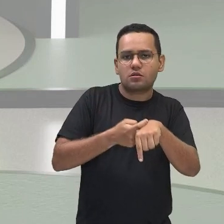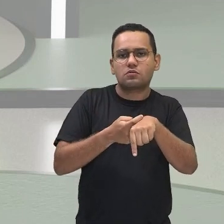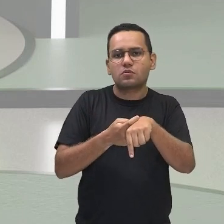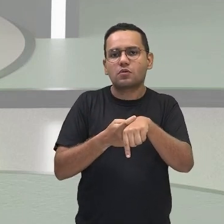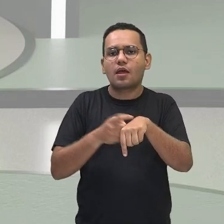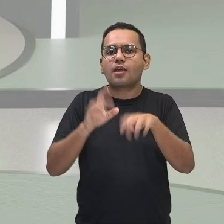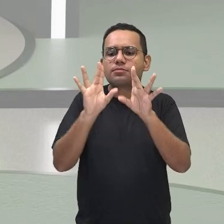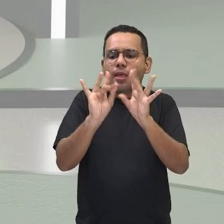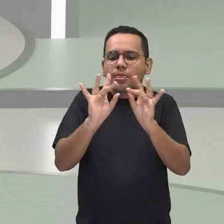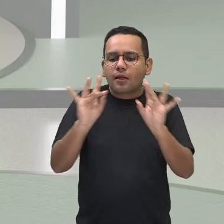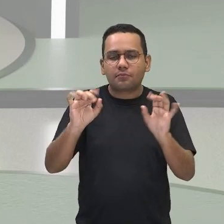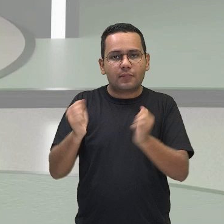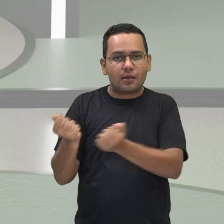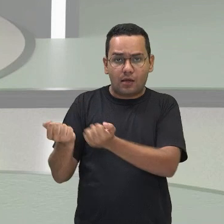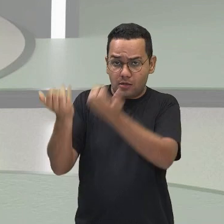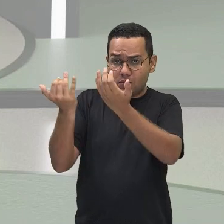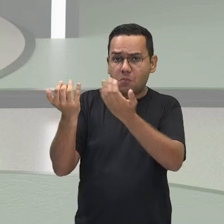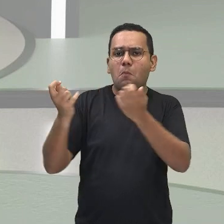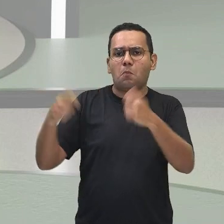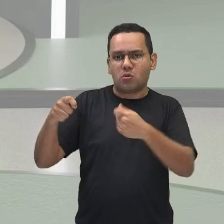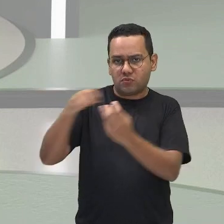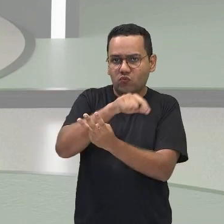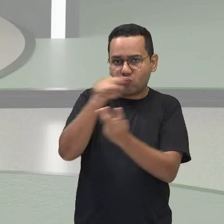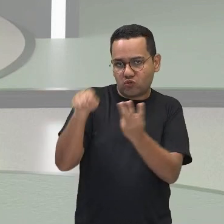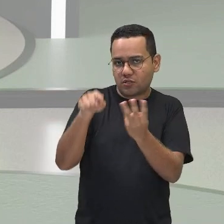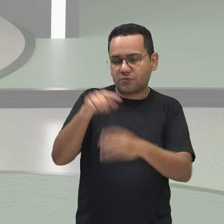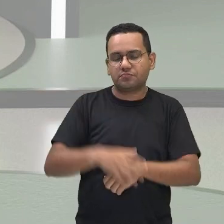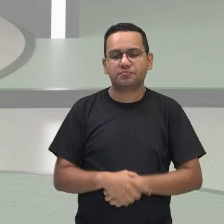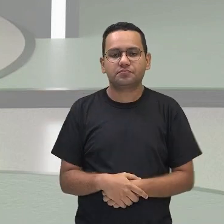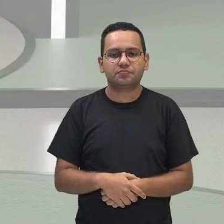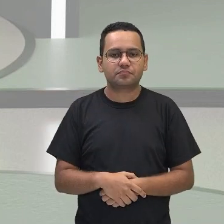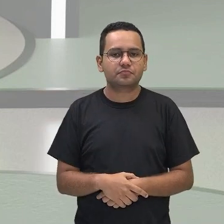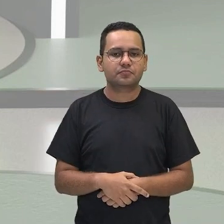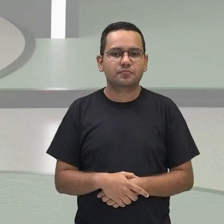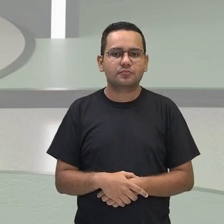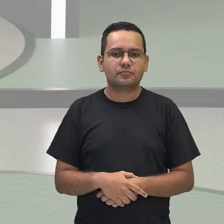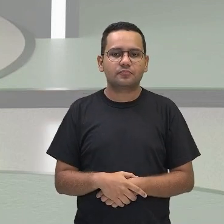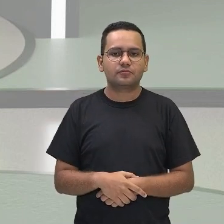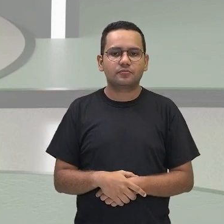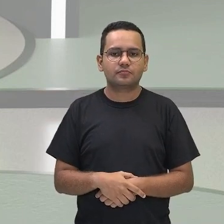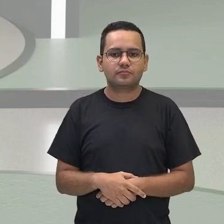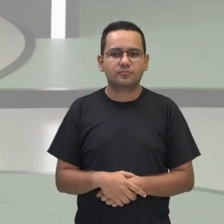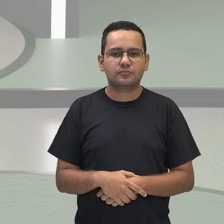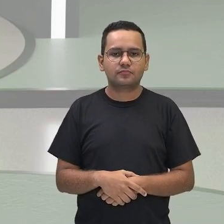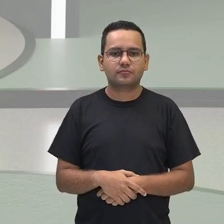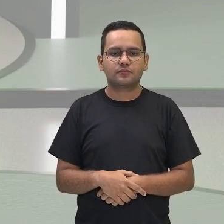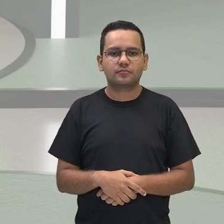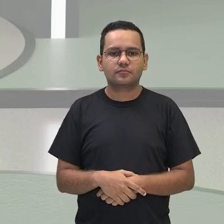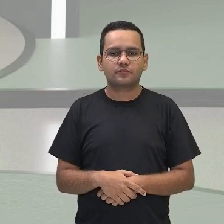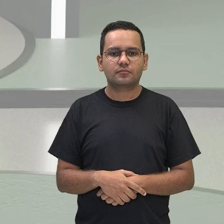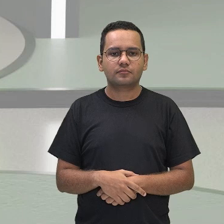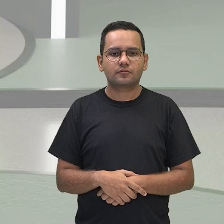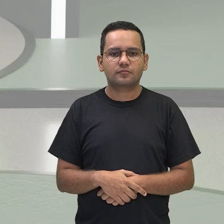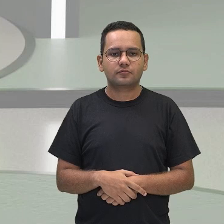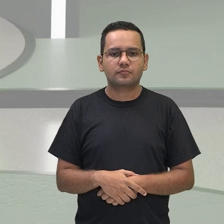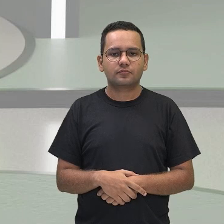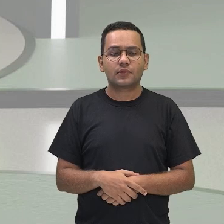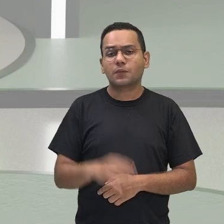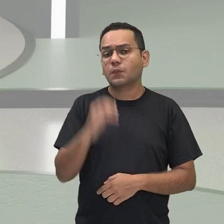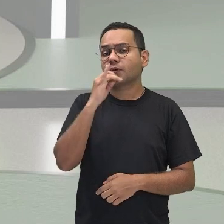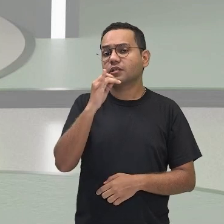certo? Sendo aí exemplo, tudo que existe no mundo, tudo que existe no